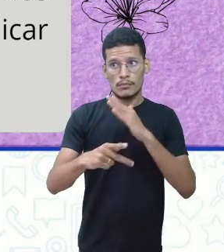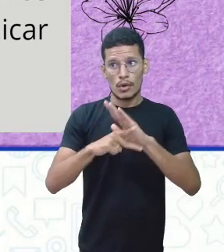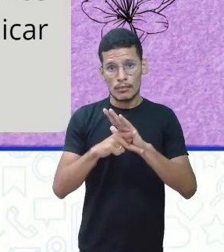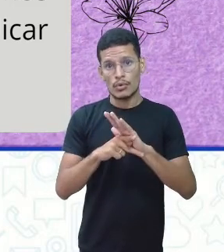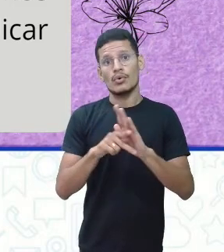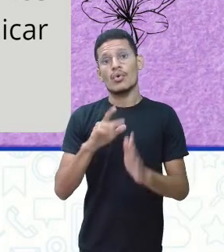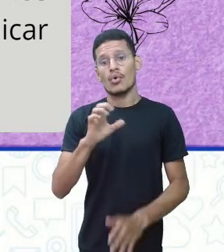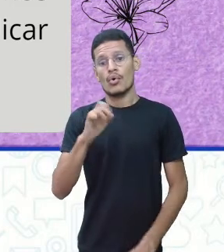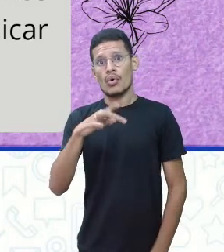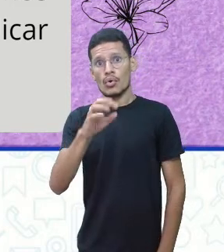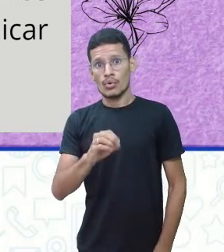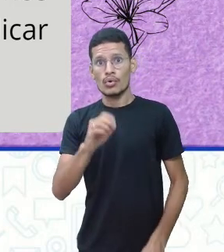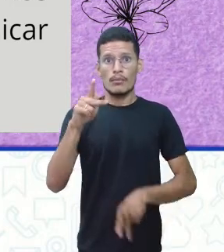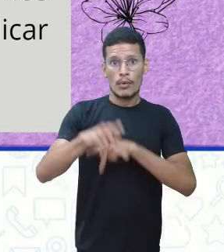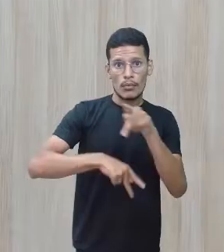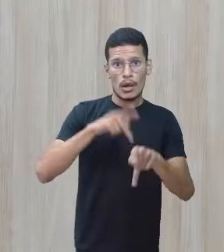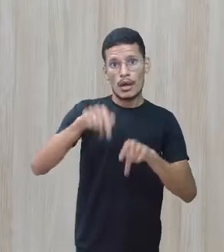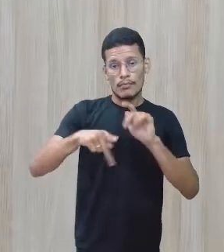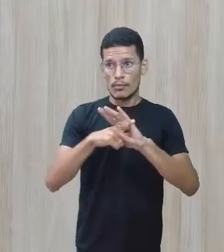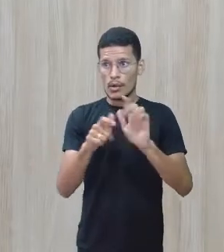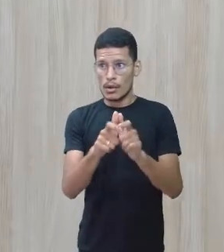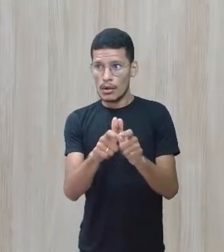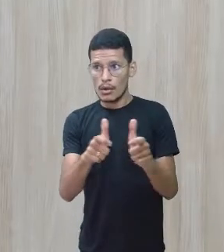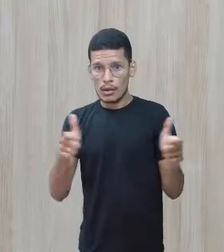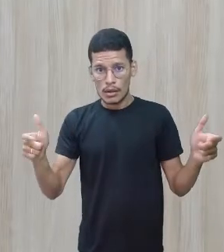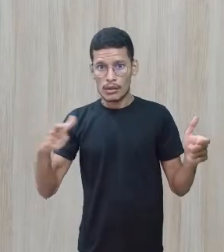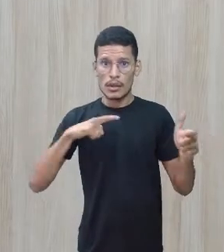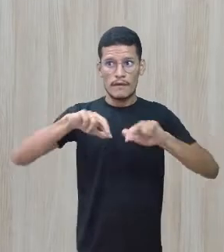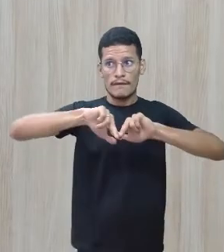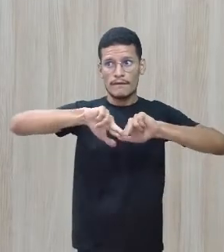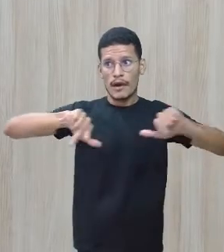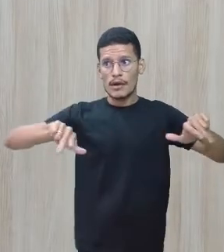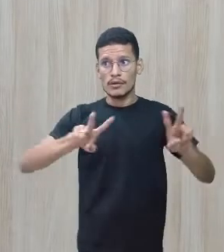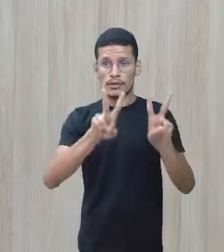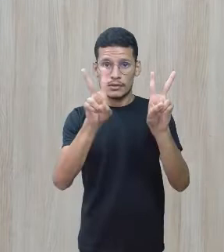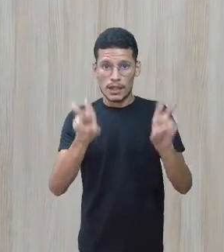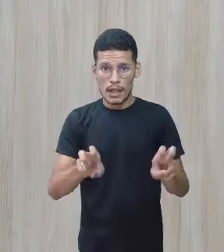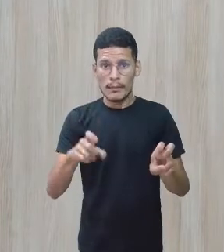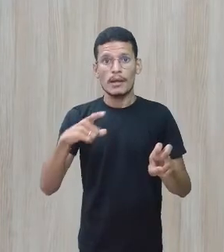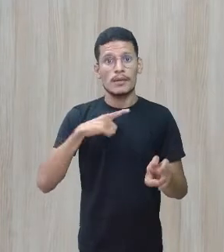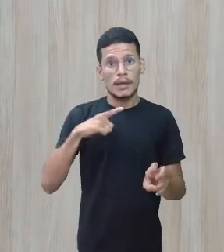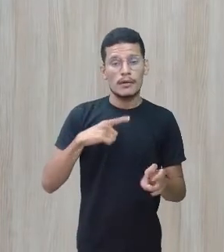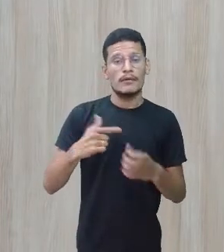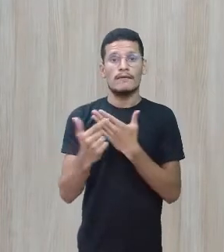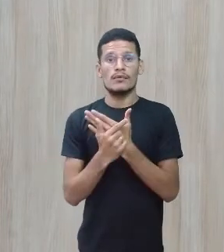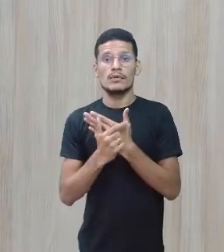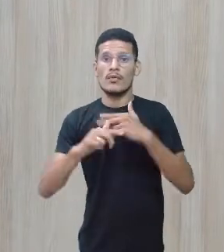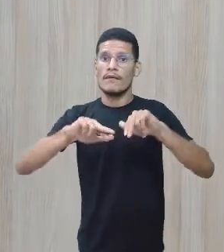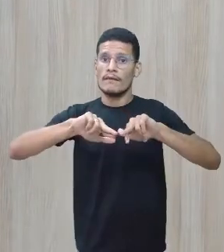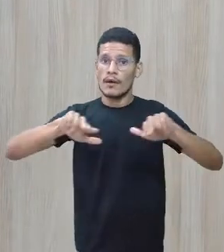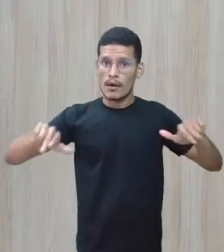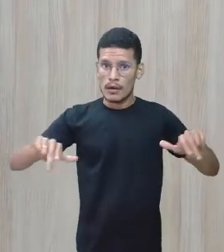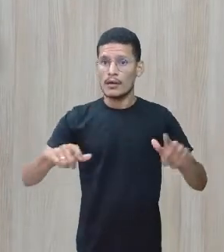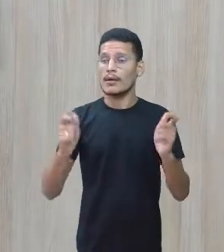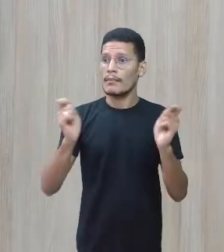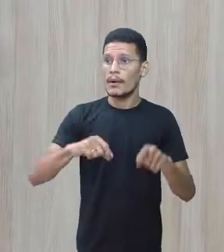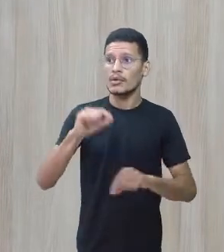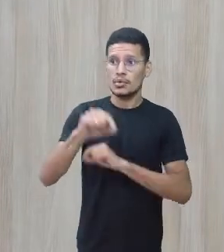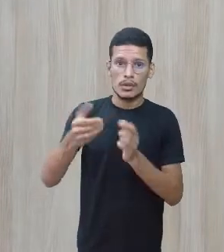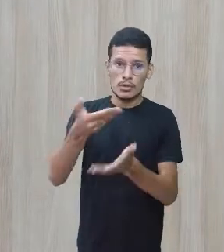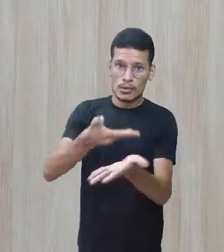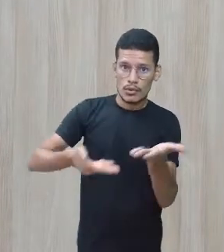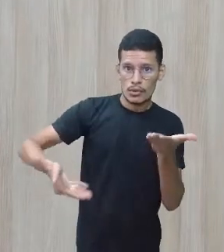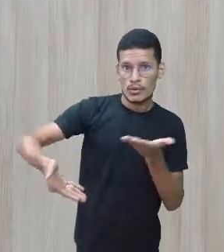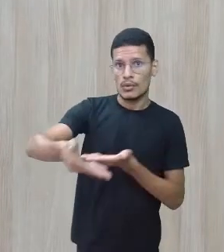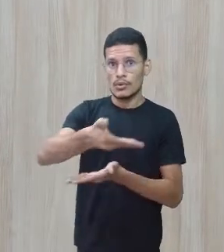muito ampla. A gente tem diversos temas, a gente tem diversas funções. É tanto para entreter